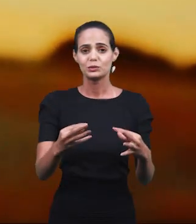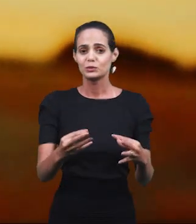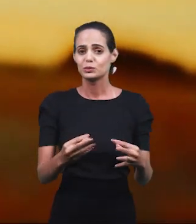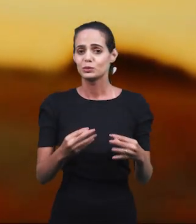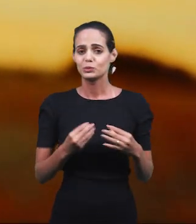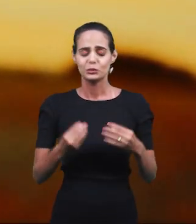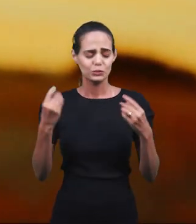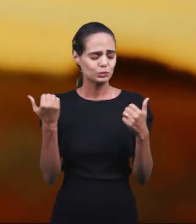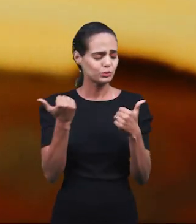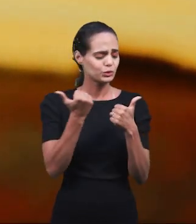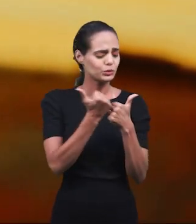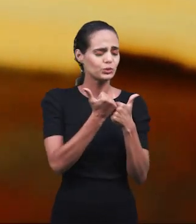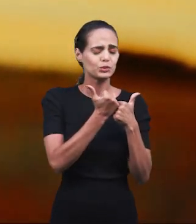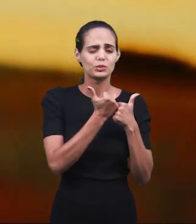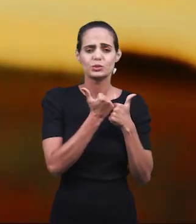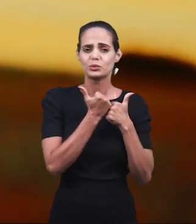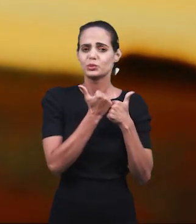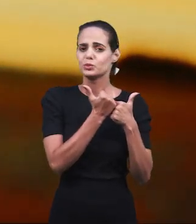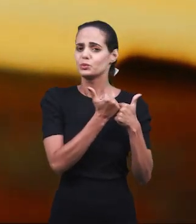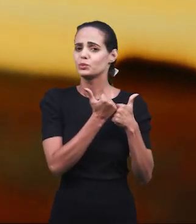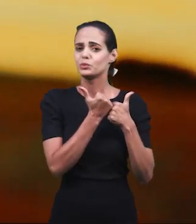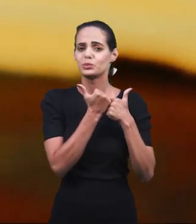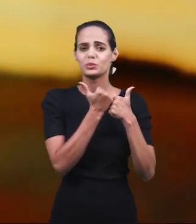todo seu amor nos